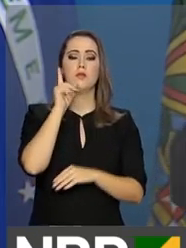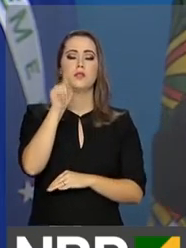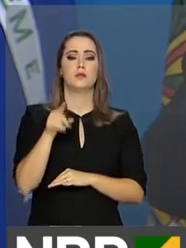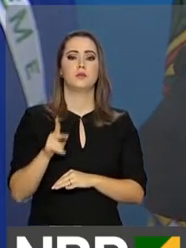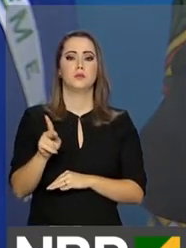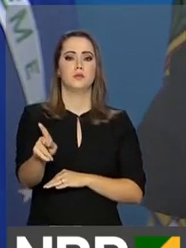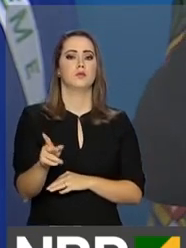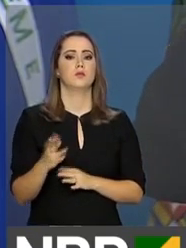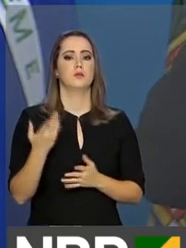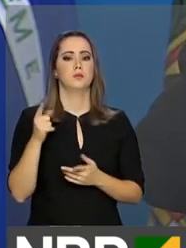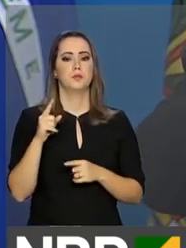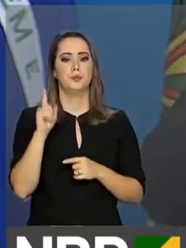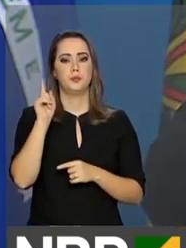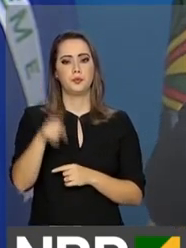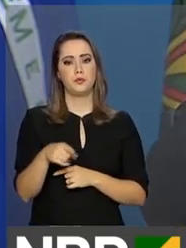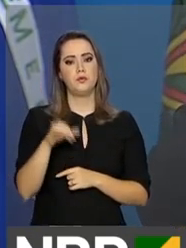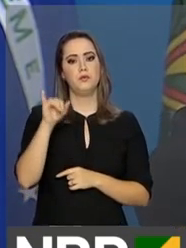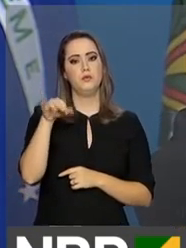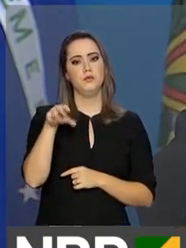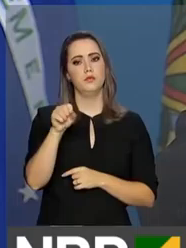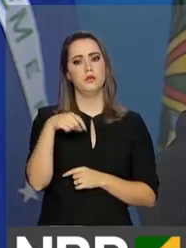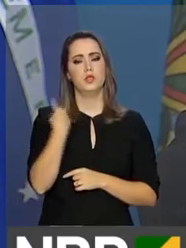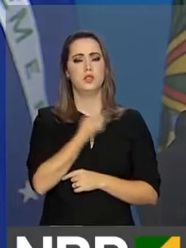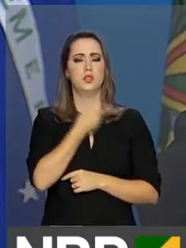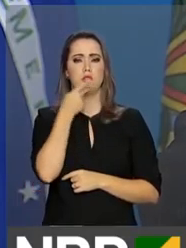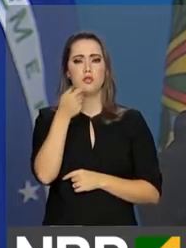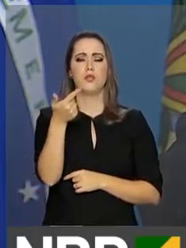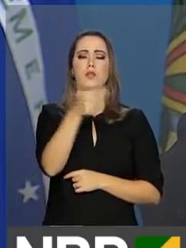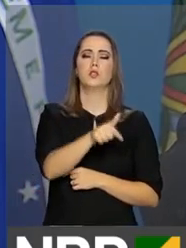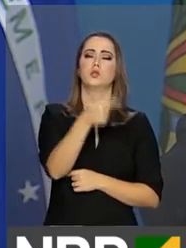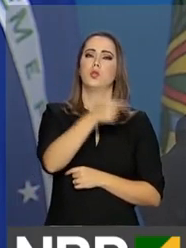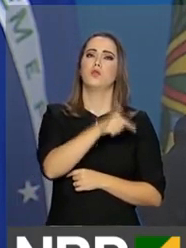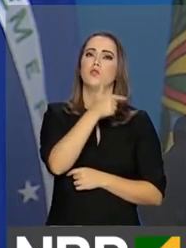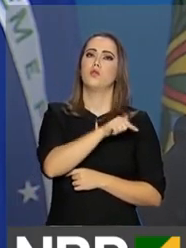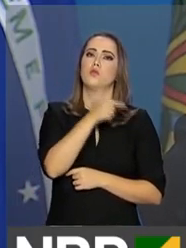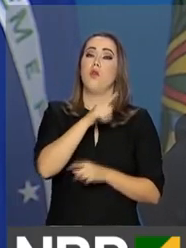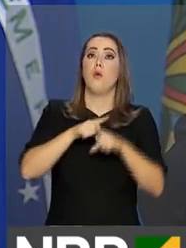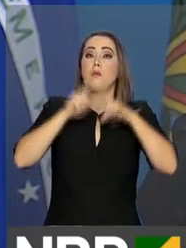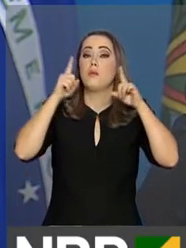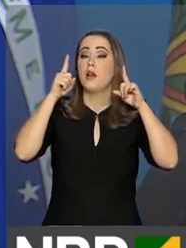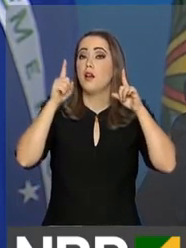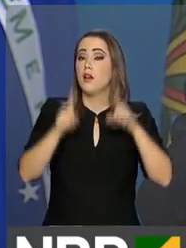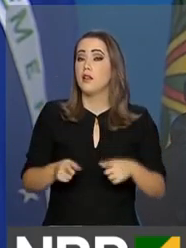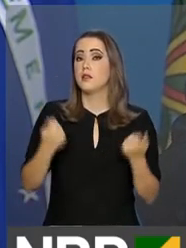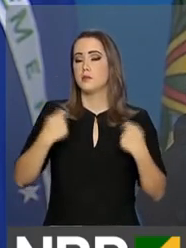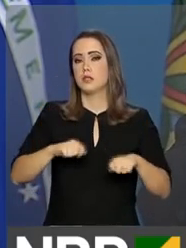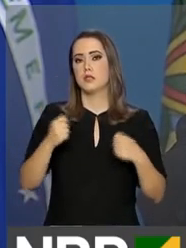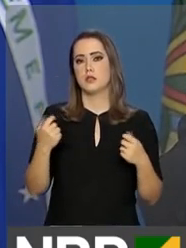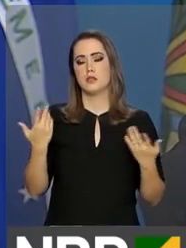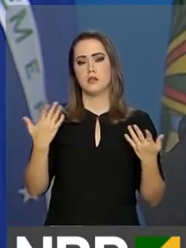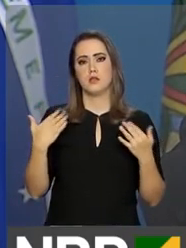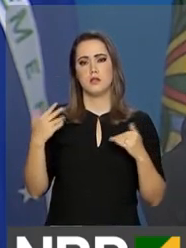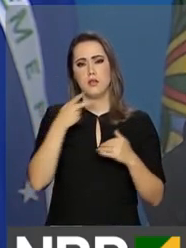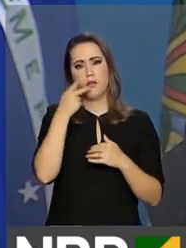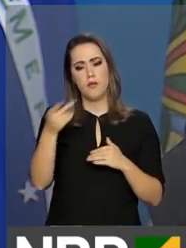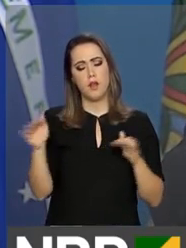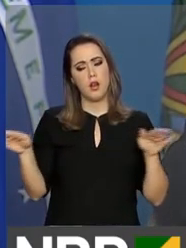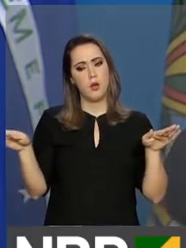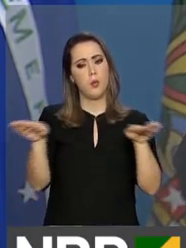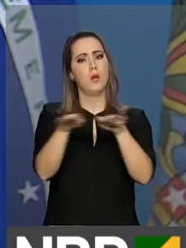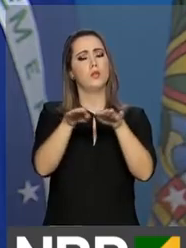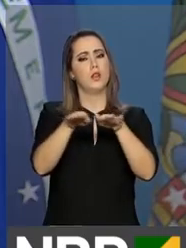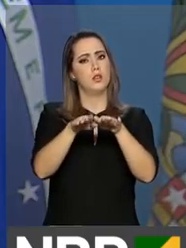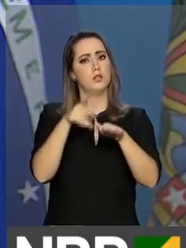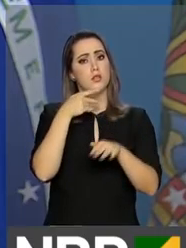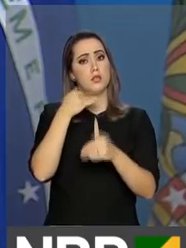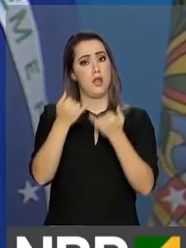exemplo, essa matéria previdenciária a gente fica meio repetitivo, né? Mas quando você quer costear o problema da igualdade no texto constitucional,